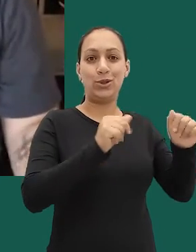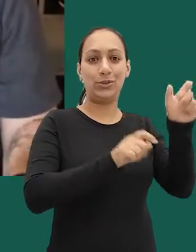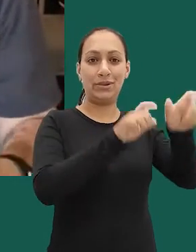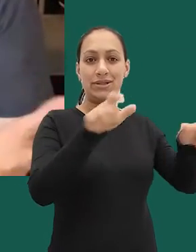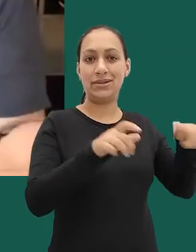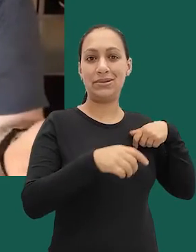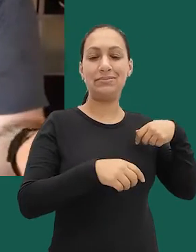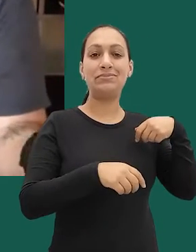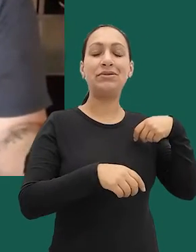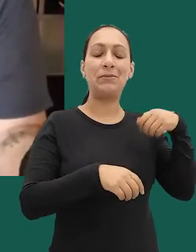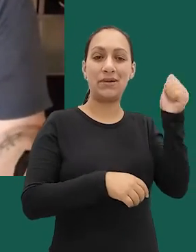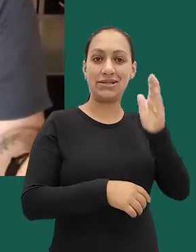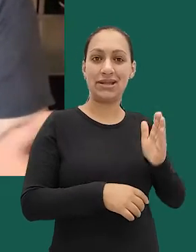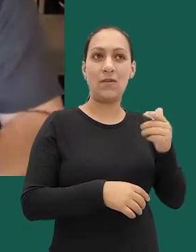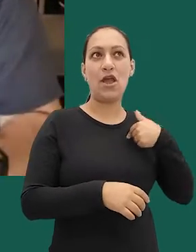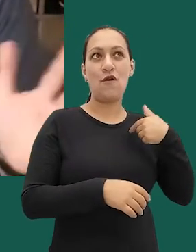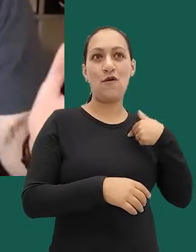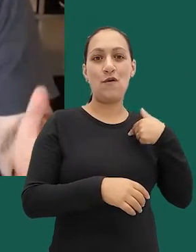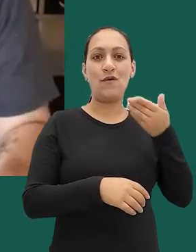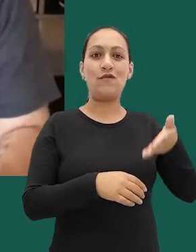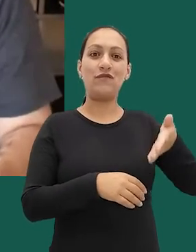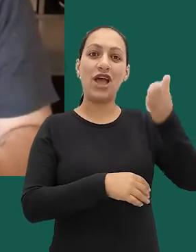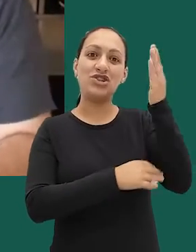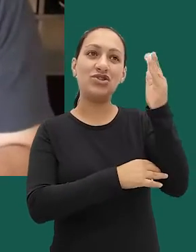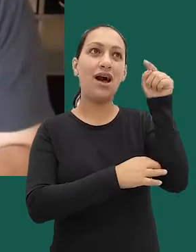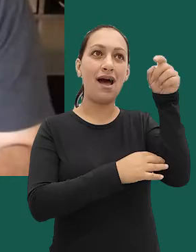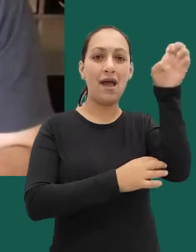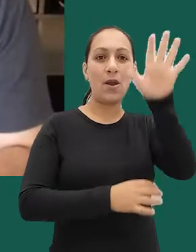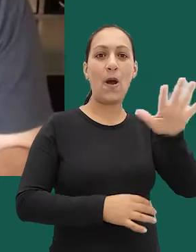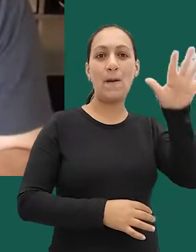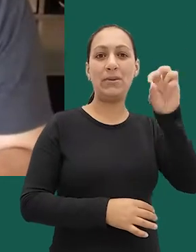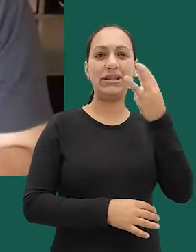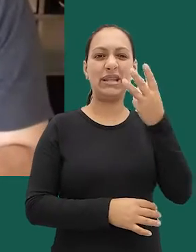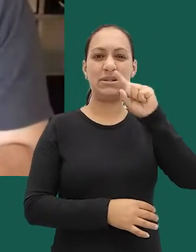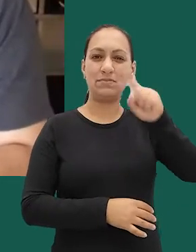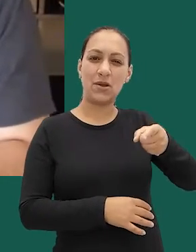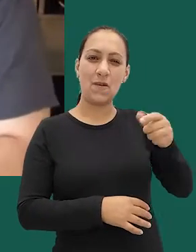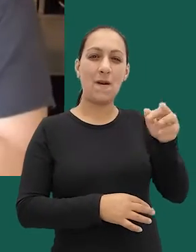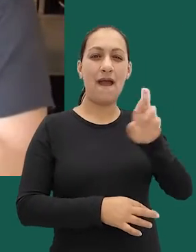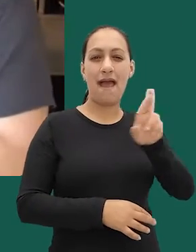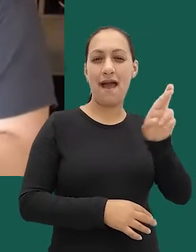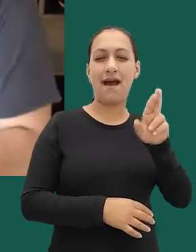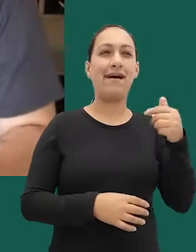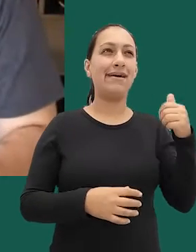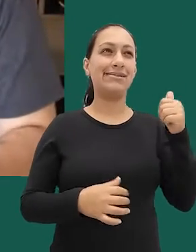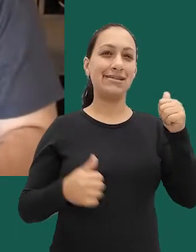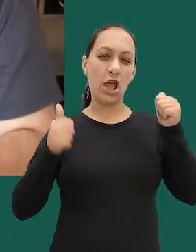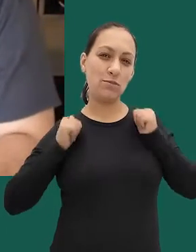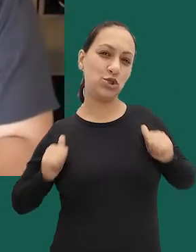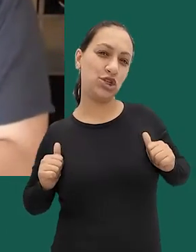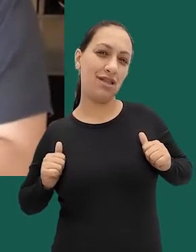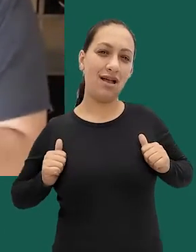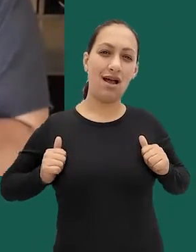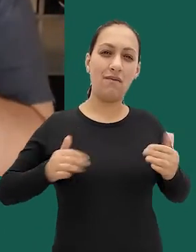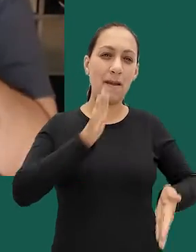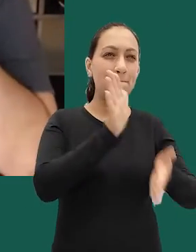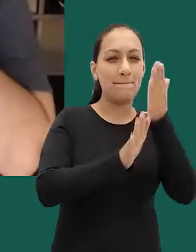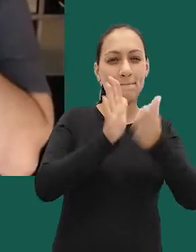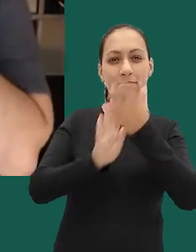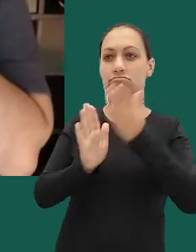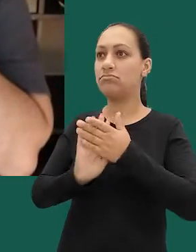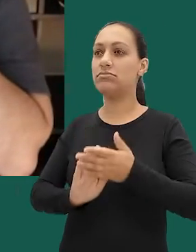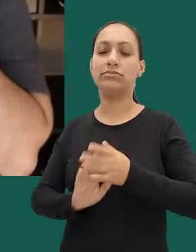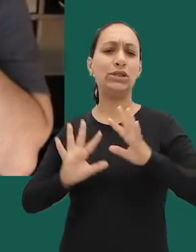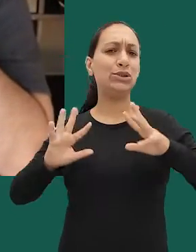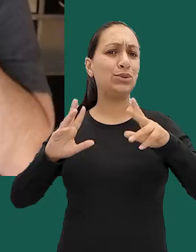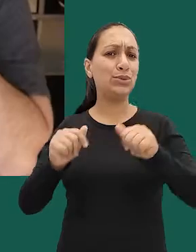da Europa, gasto que é 3 mil reais, viajo tudo, faço um mochilão como todo mundo acha que é. Deu tudo errado. Eu fui